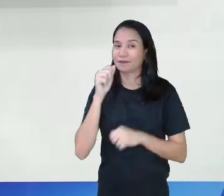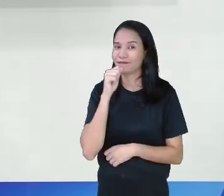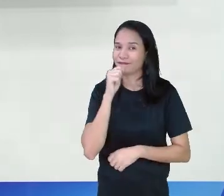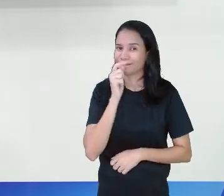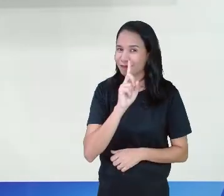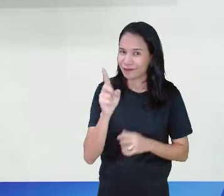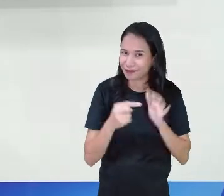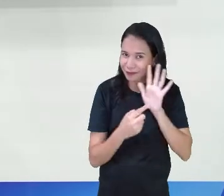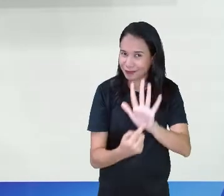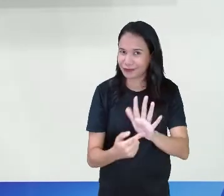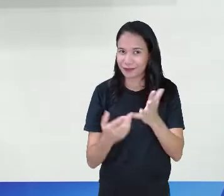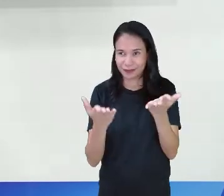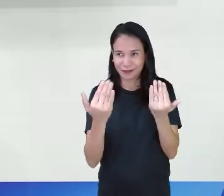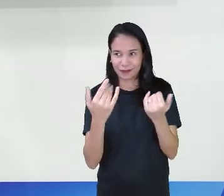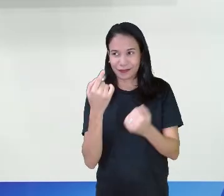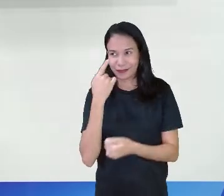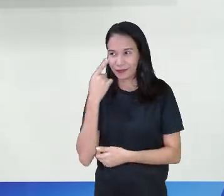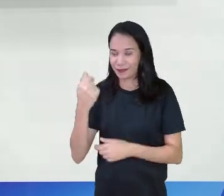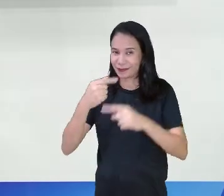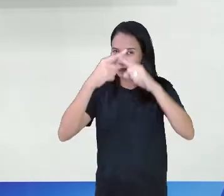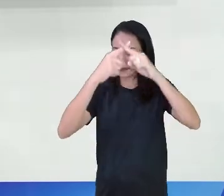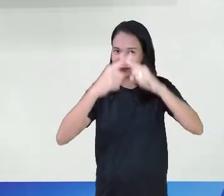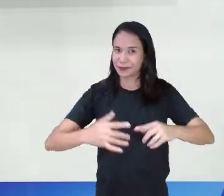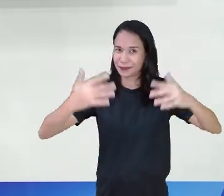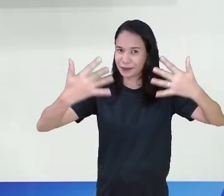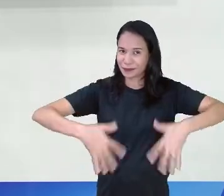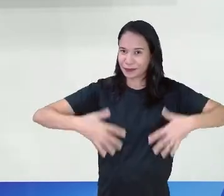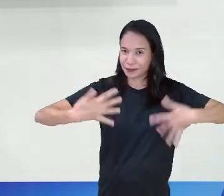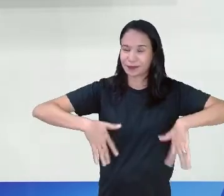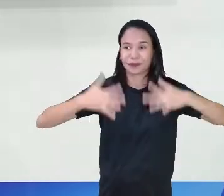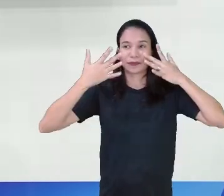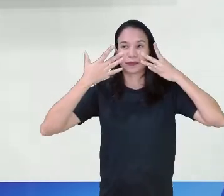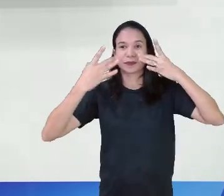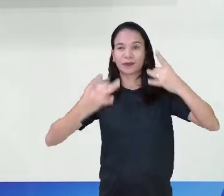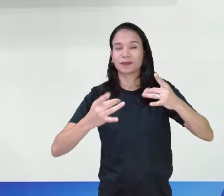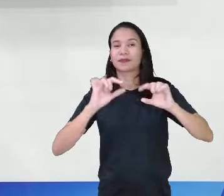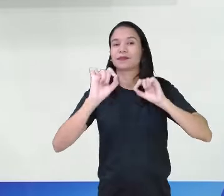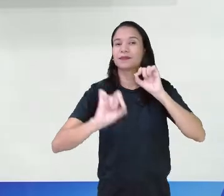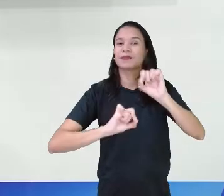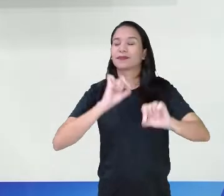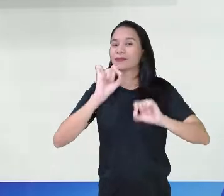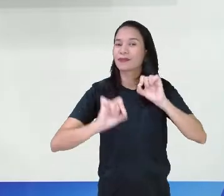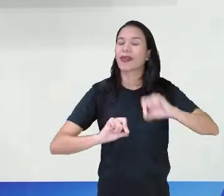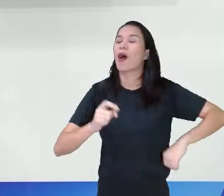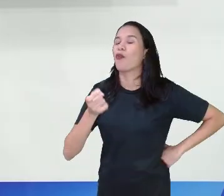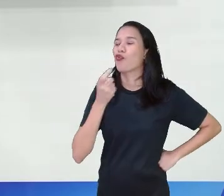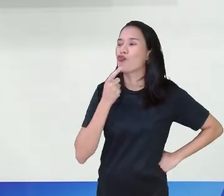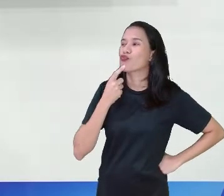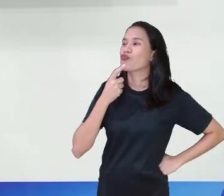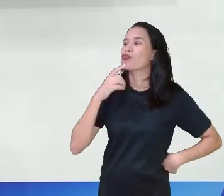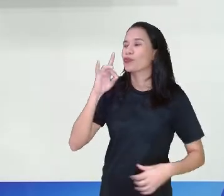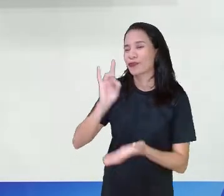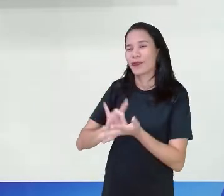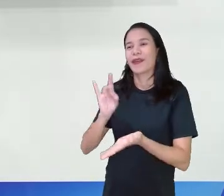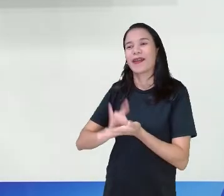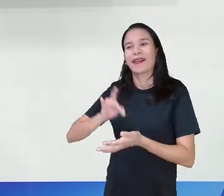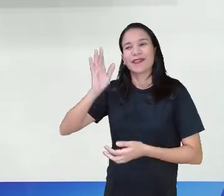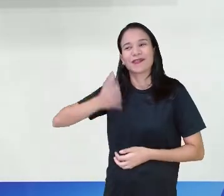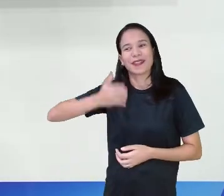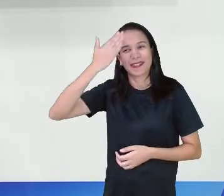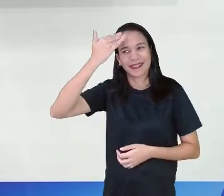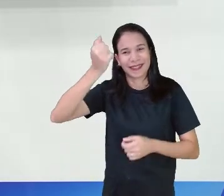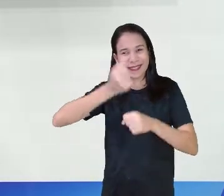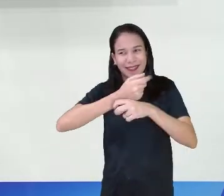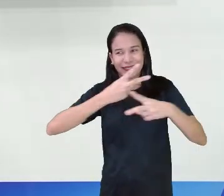não aparece, vamos para o nosso desafio. Fica aí atento, tá certo? Eu acho que Jaziel realmente está adivinhando